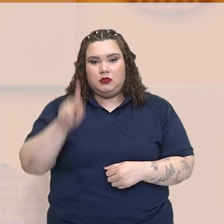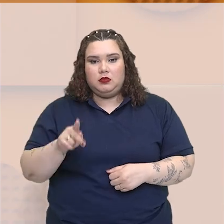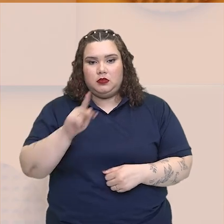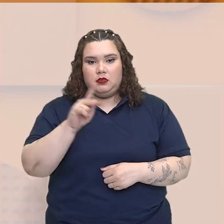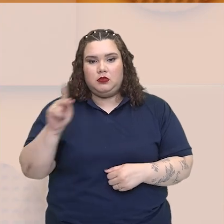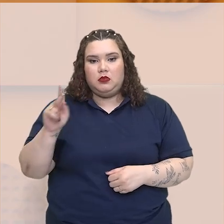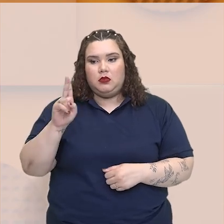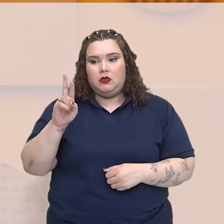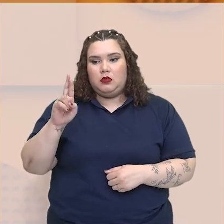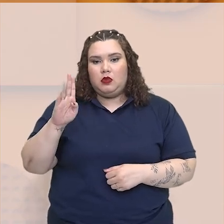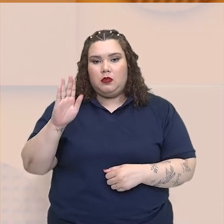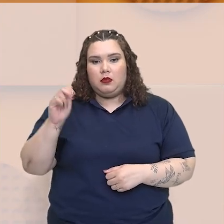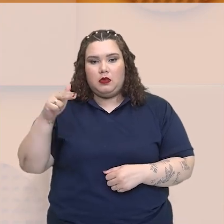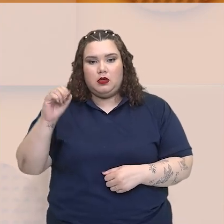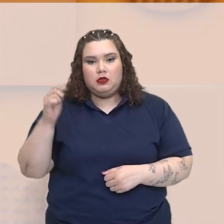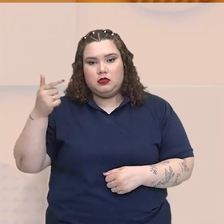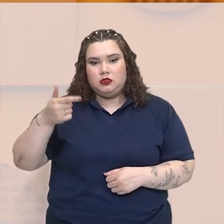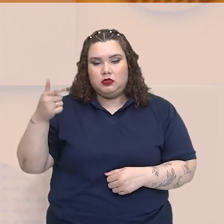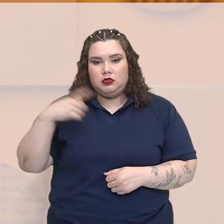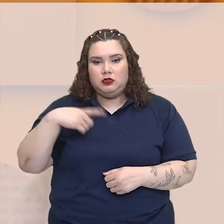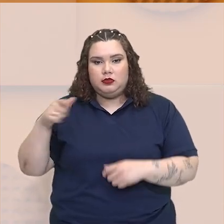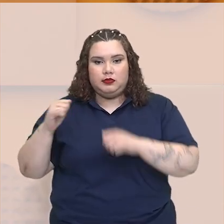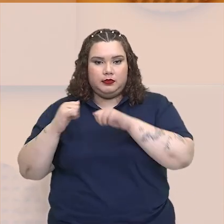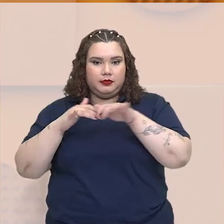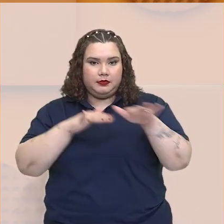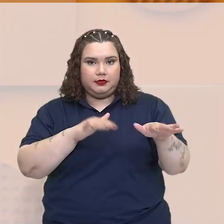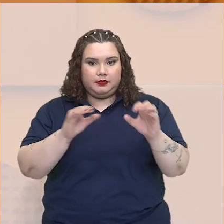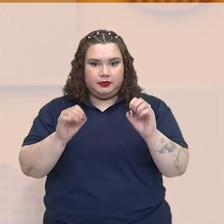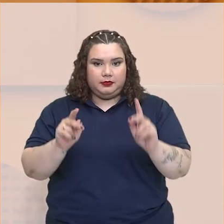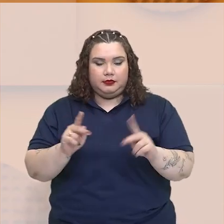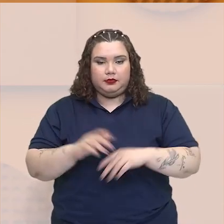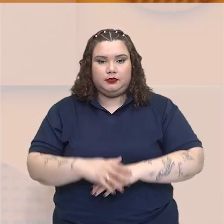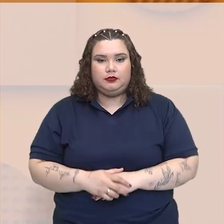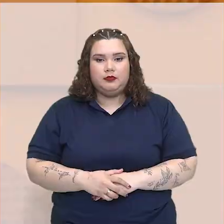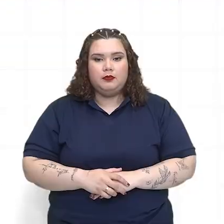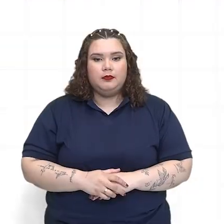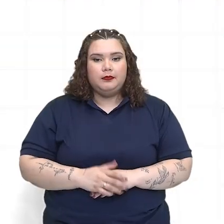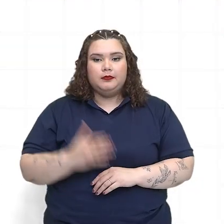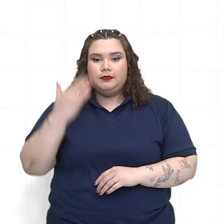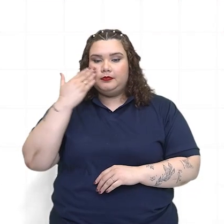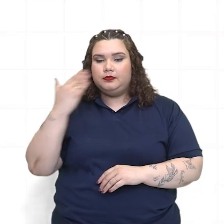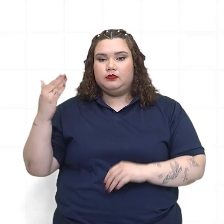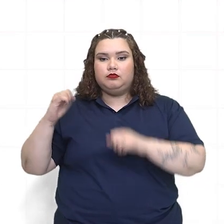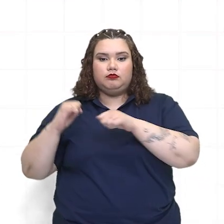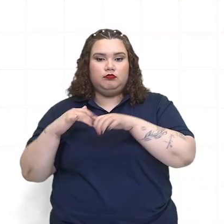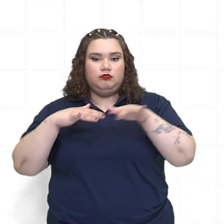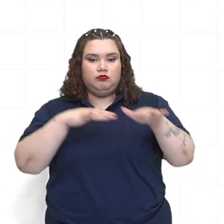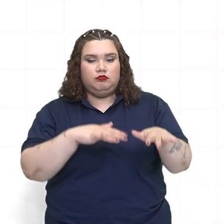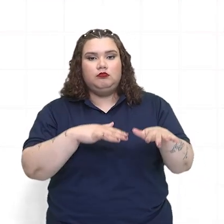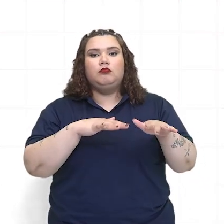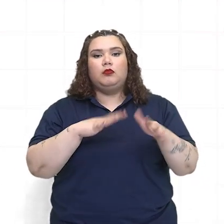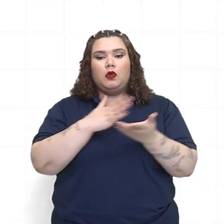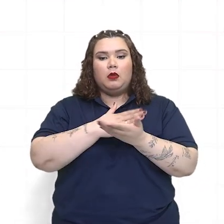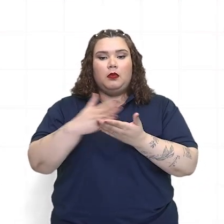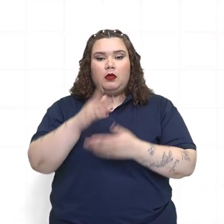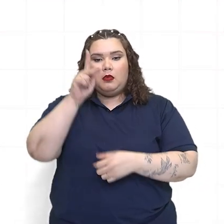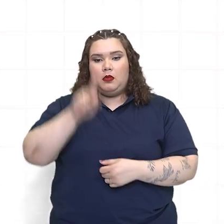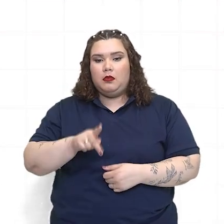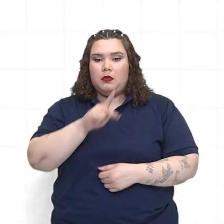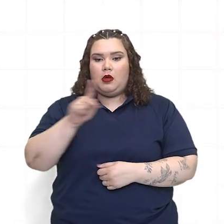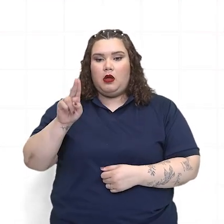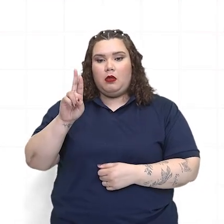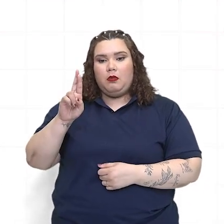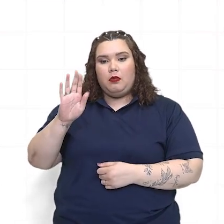Urbano II, convocar, então, aí essas cruzadas, ok? Então, olha aí, vamos ver a convocação, então, da cruzada. O